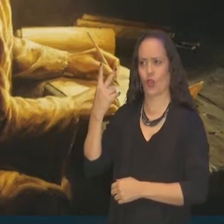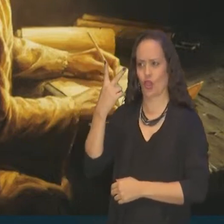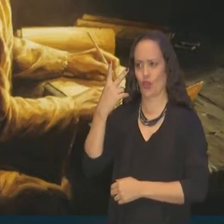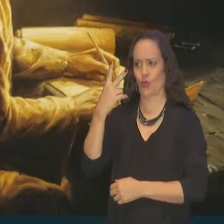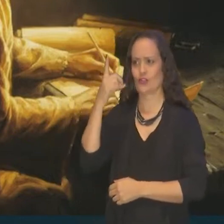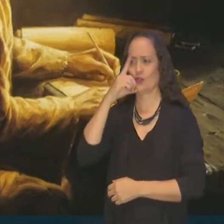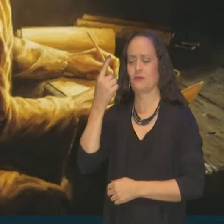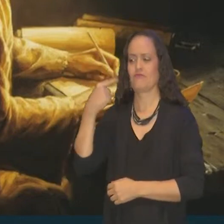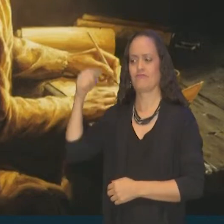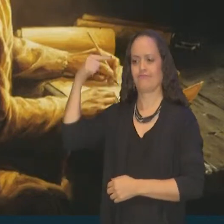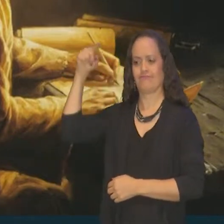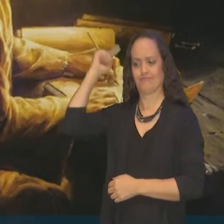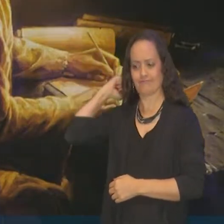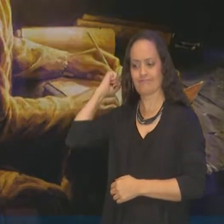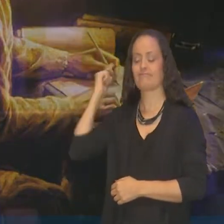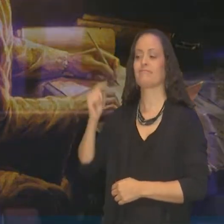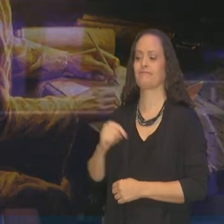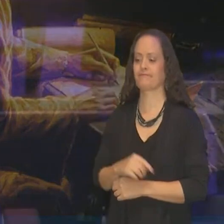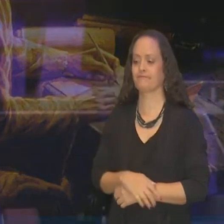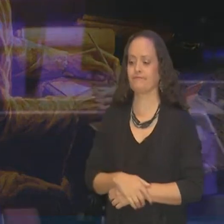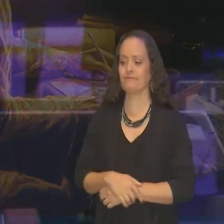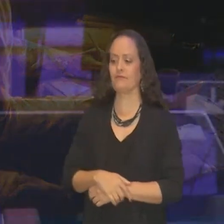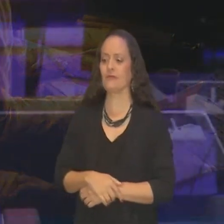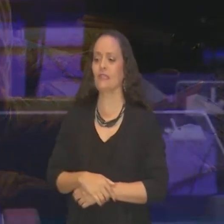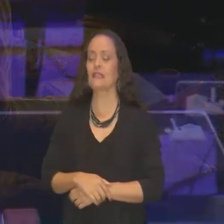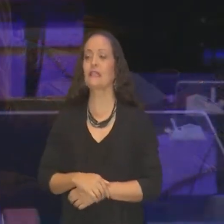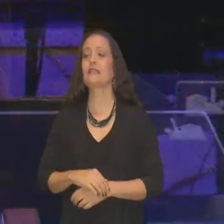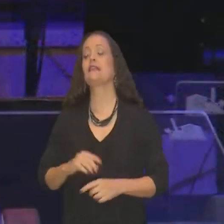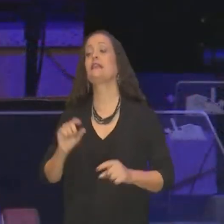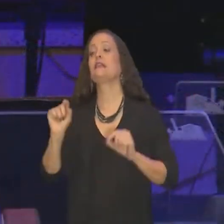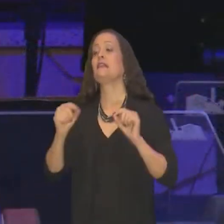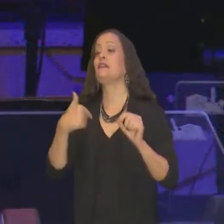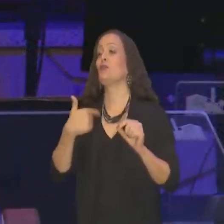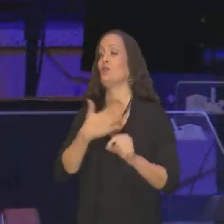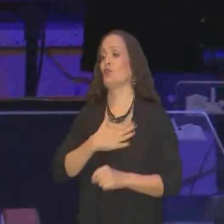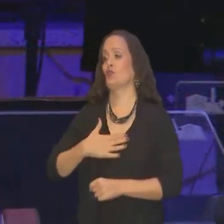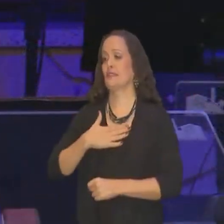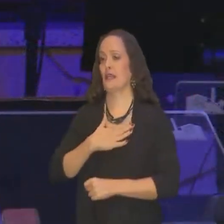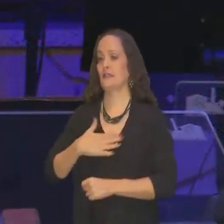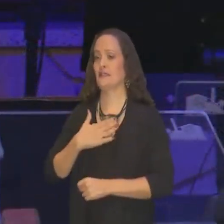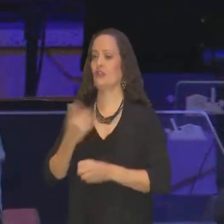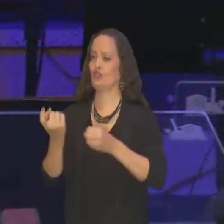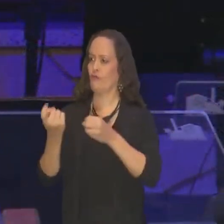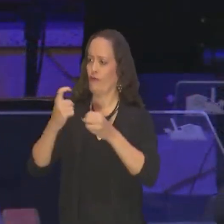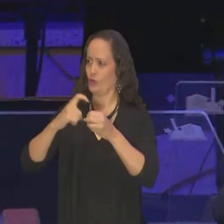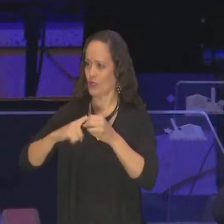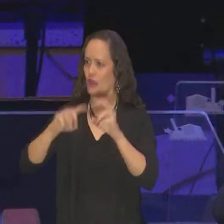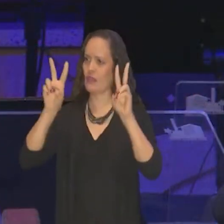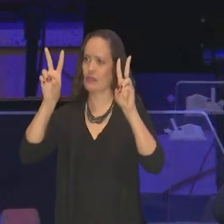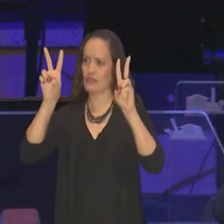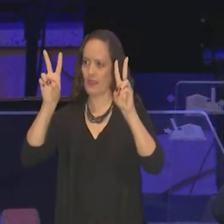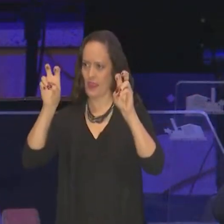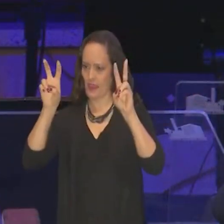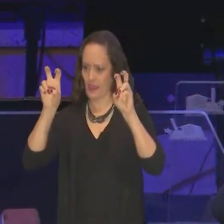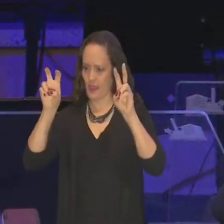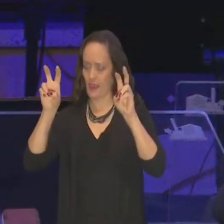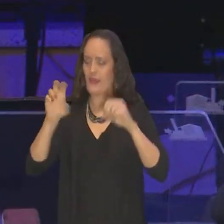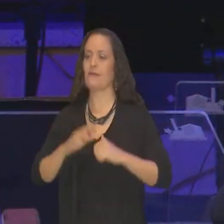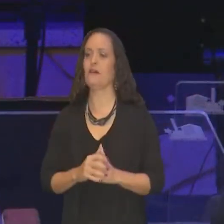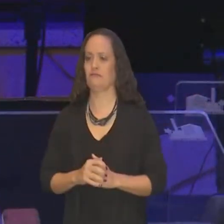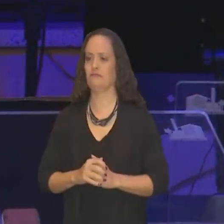falando sobre profecias messiânicas, parte 1, e eu gostaria de retomar este tema, uma vez que nós